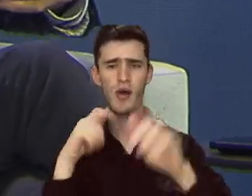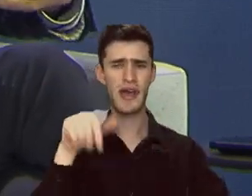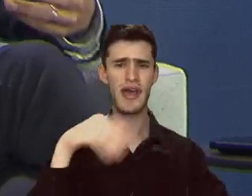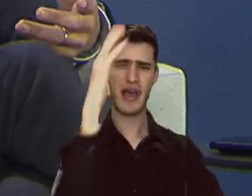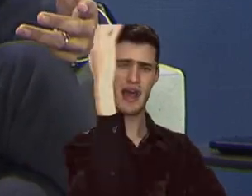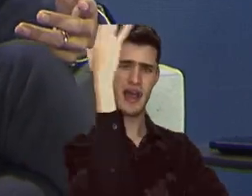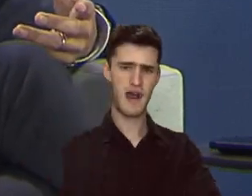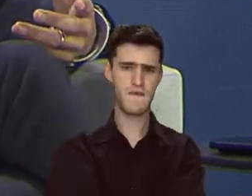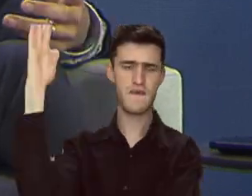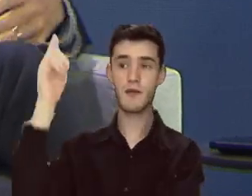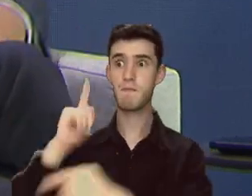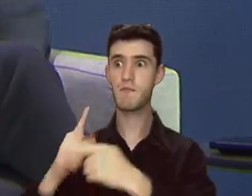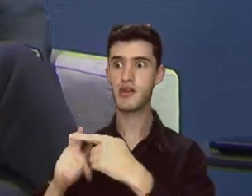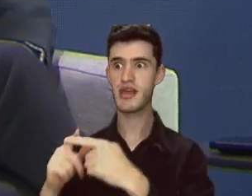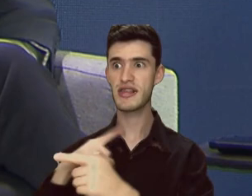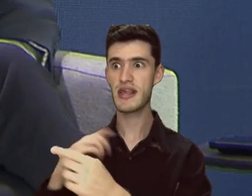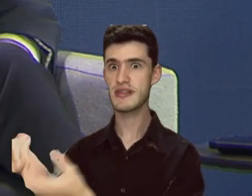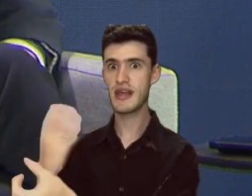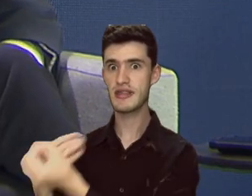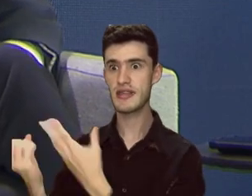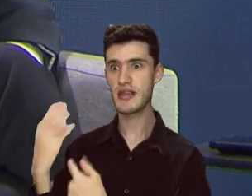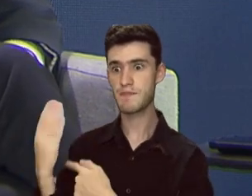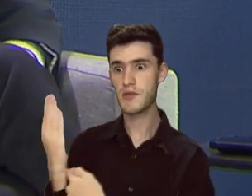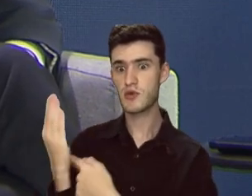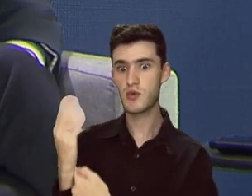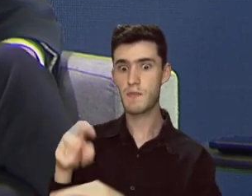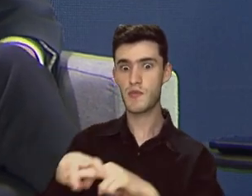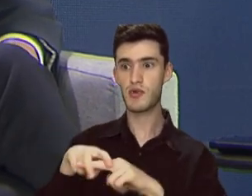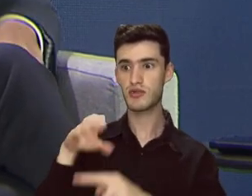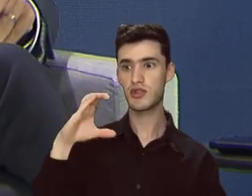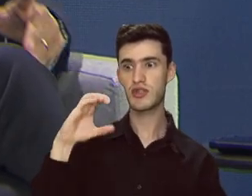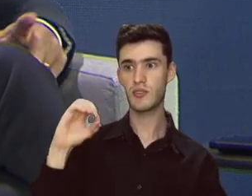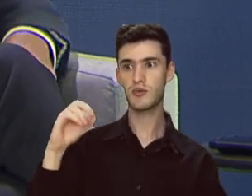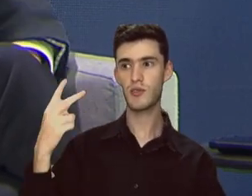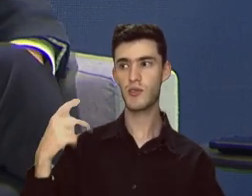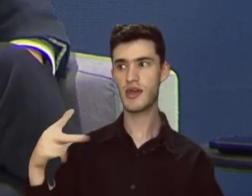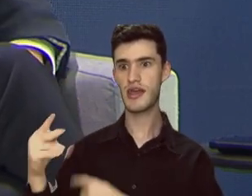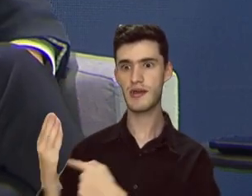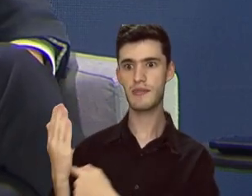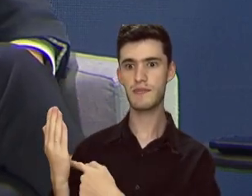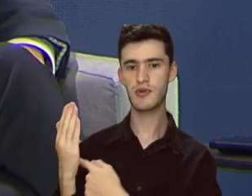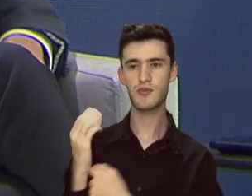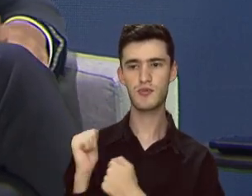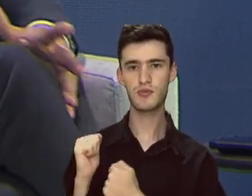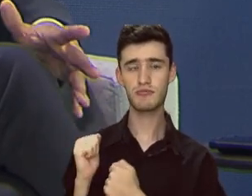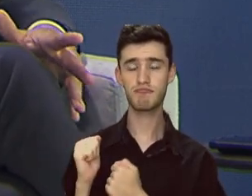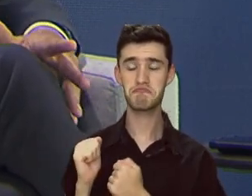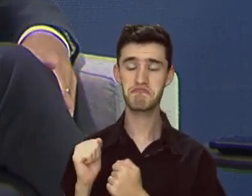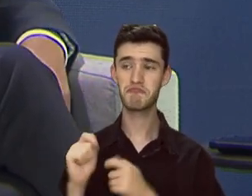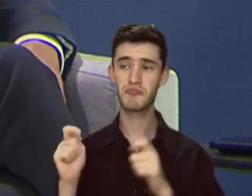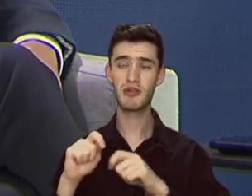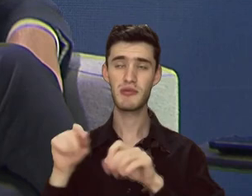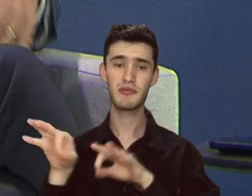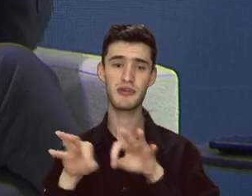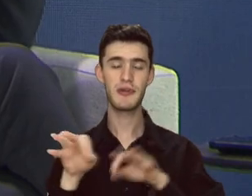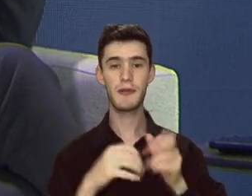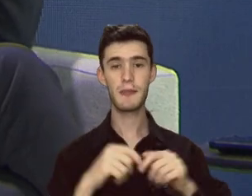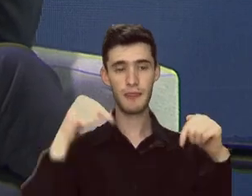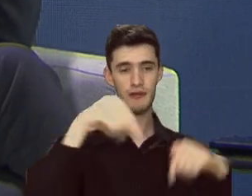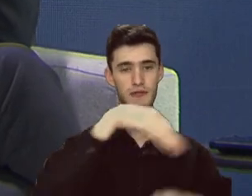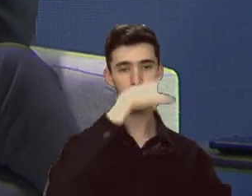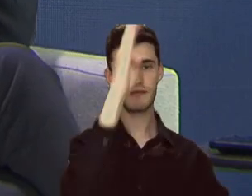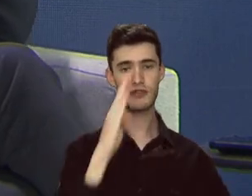eu tô de fato produzindo né então eu eu acho que a gente a gente tem muito espaço no Brasil para